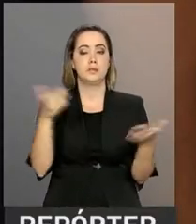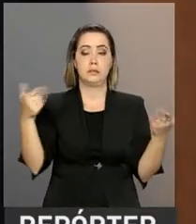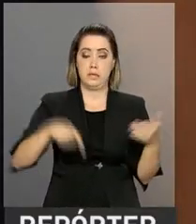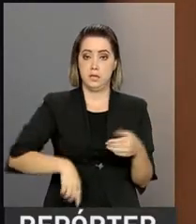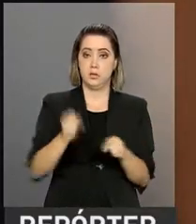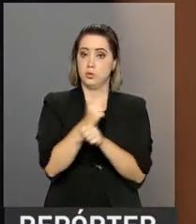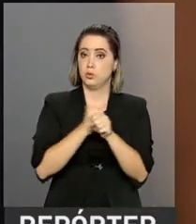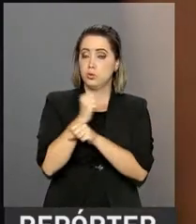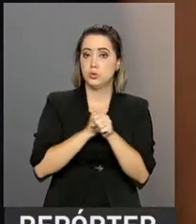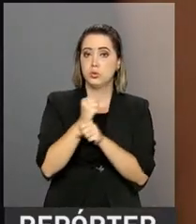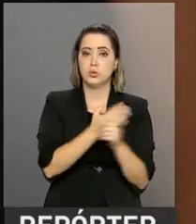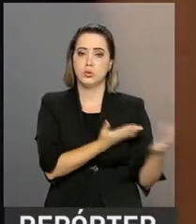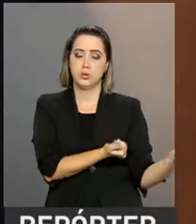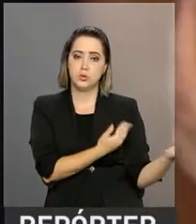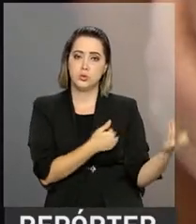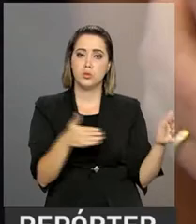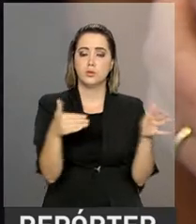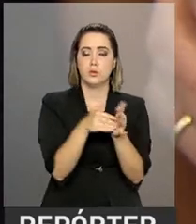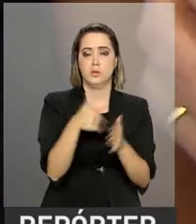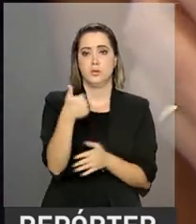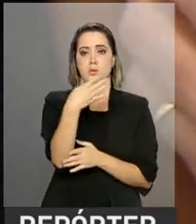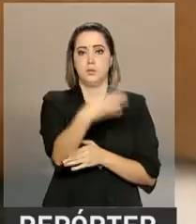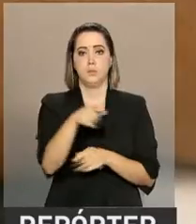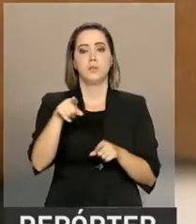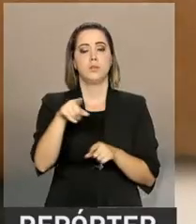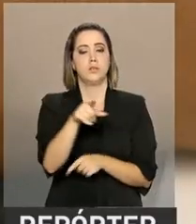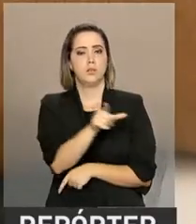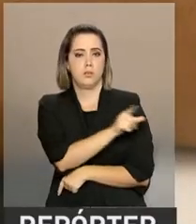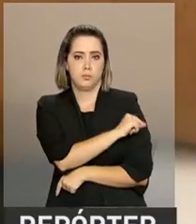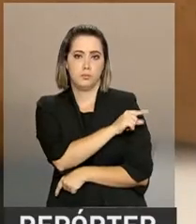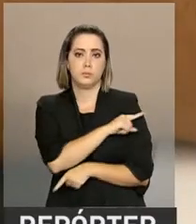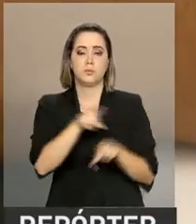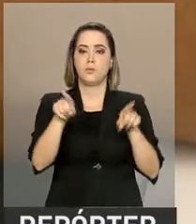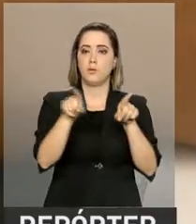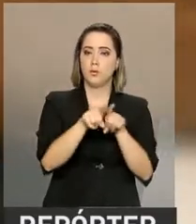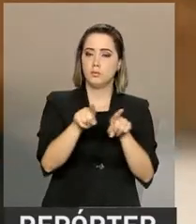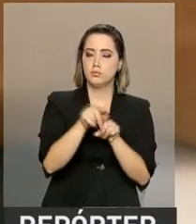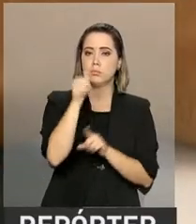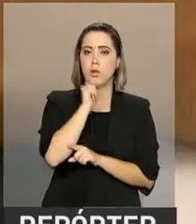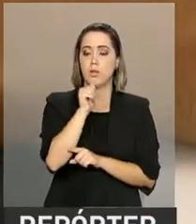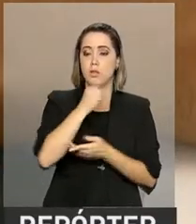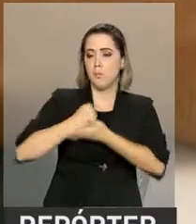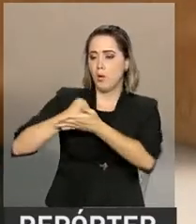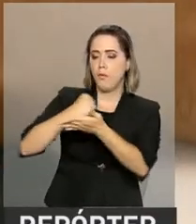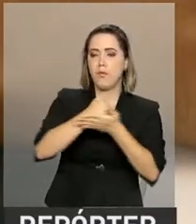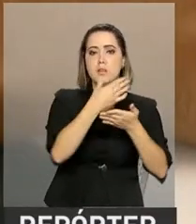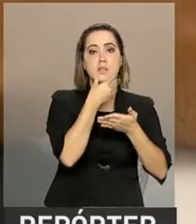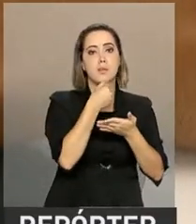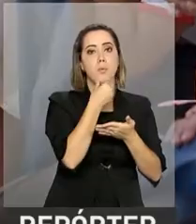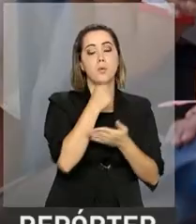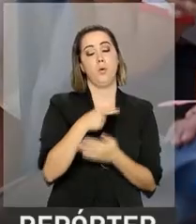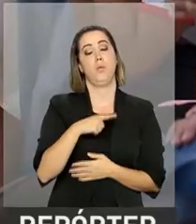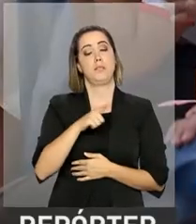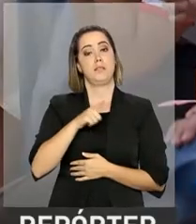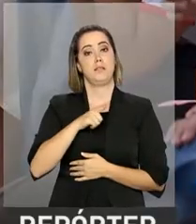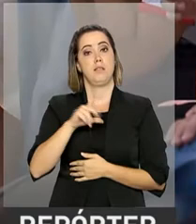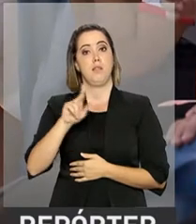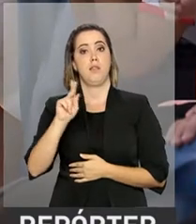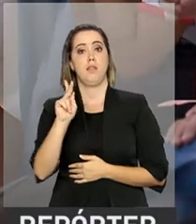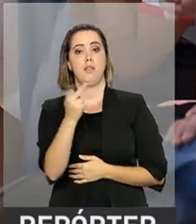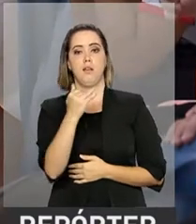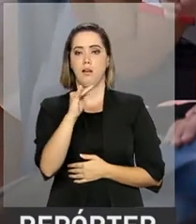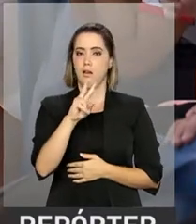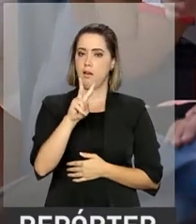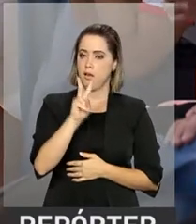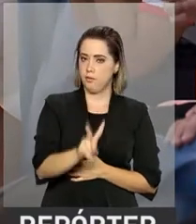de 14 anos também podem tomar a vacina. Ela também será oferecida para homens com HIV e AIDS